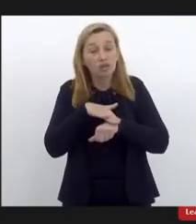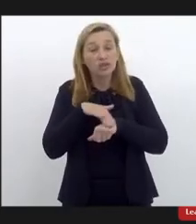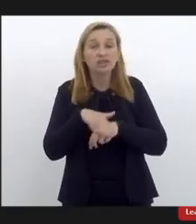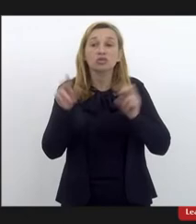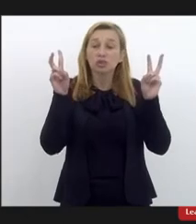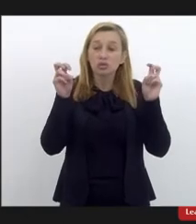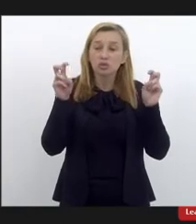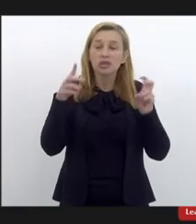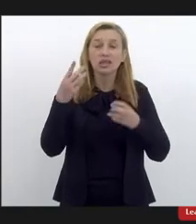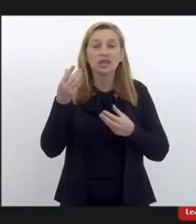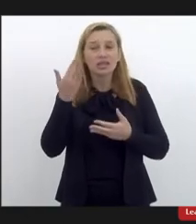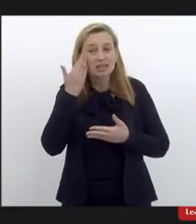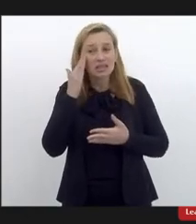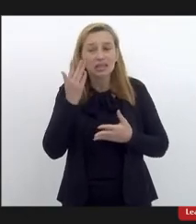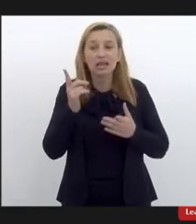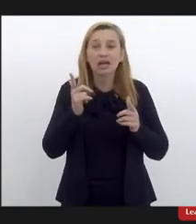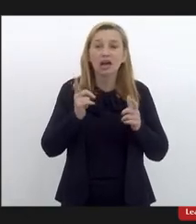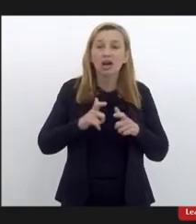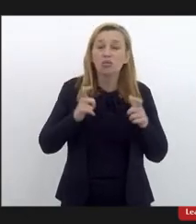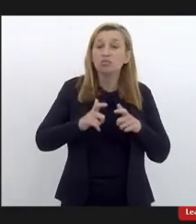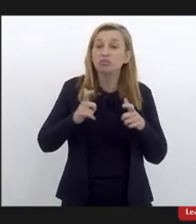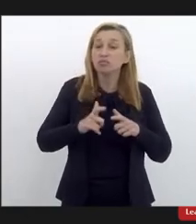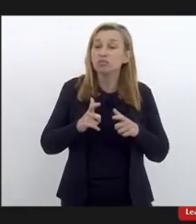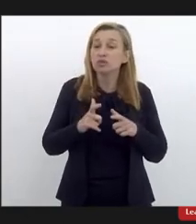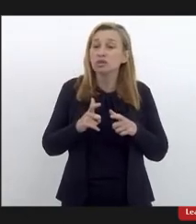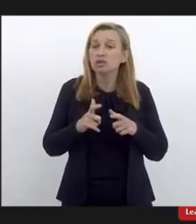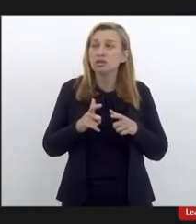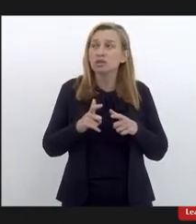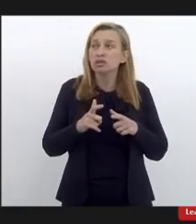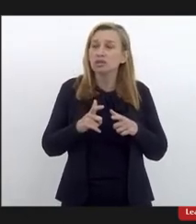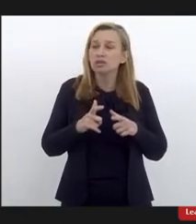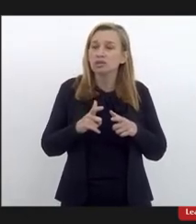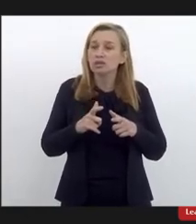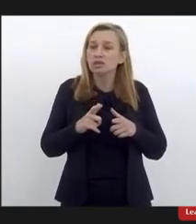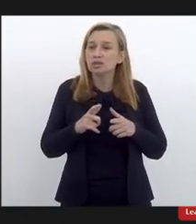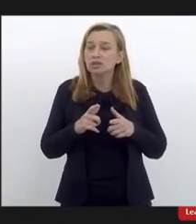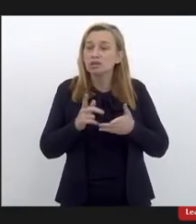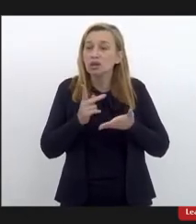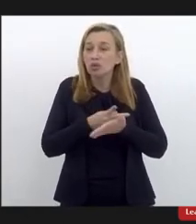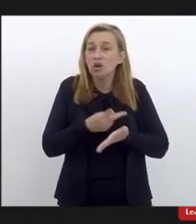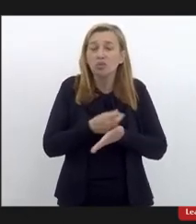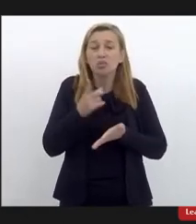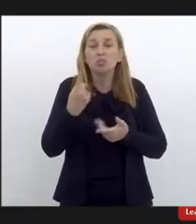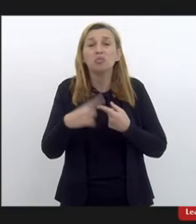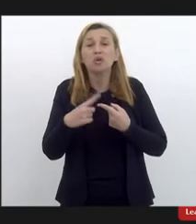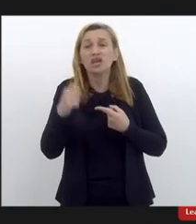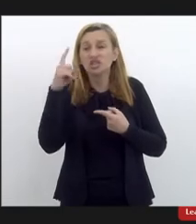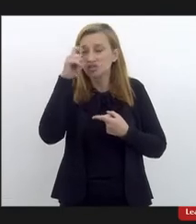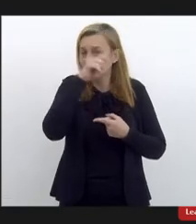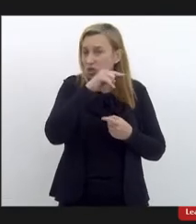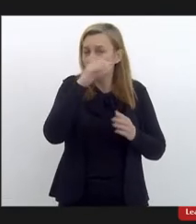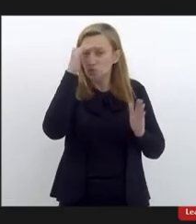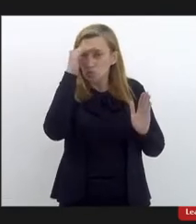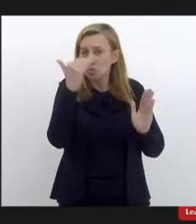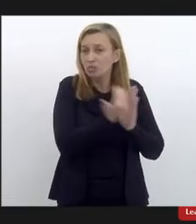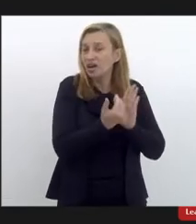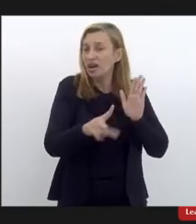e tentar entender onde está esse nó, né? Tentar entender por que está sendo tão difícil cumprir a lei no Estado do Rio de